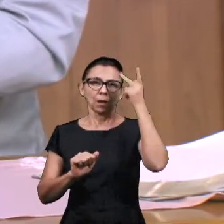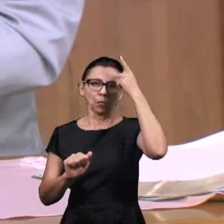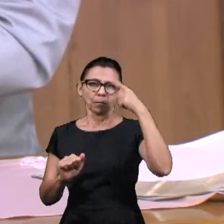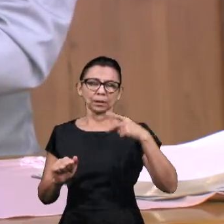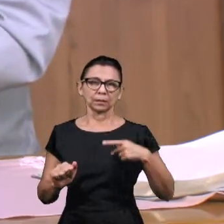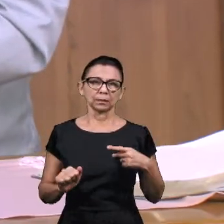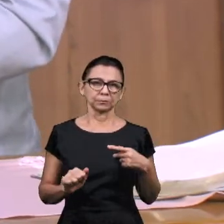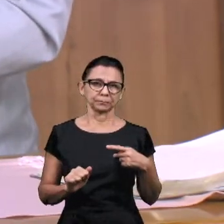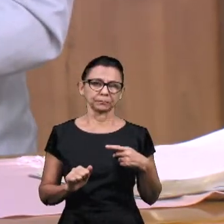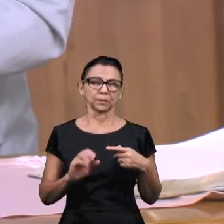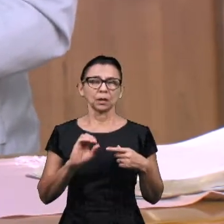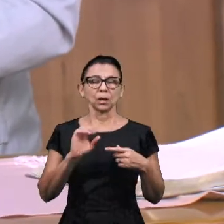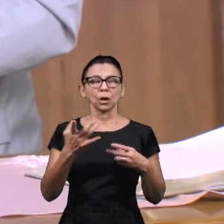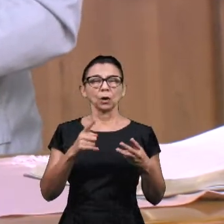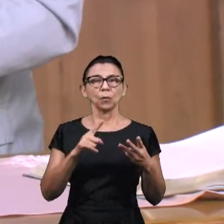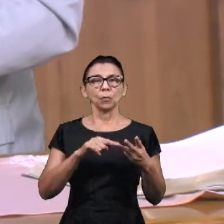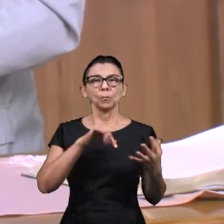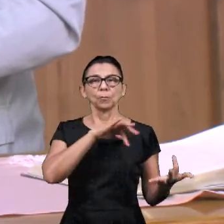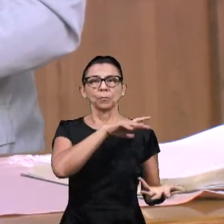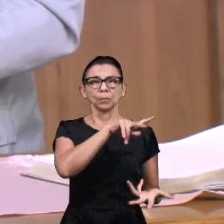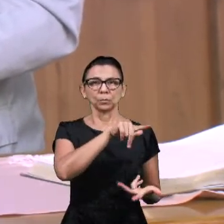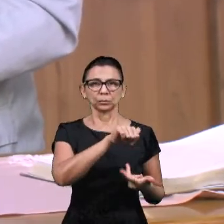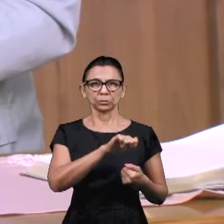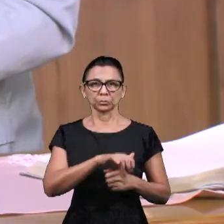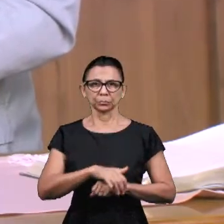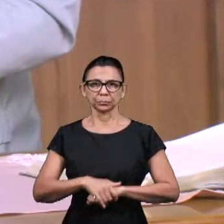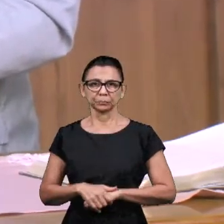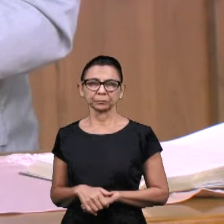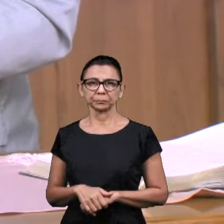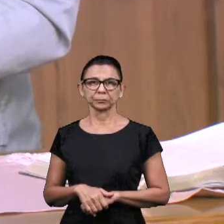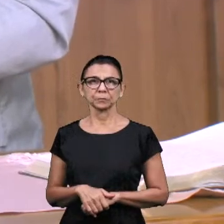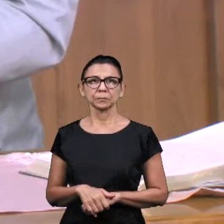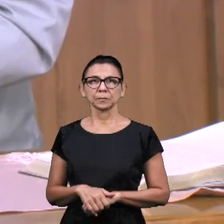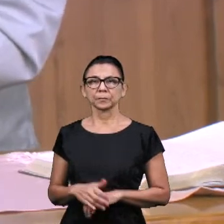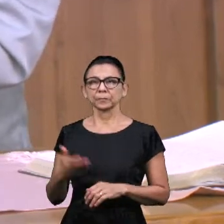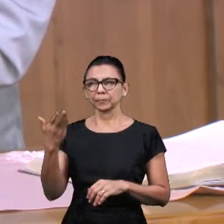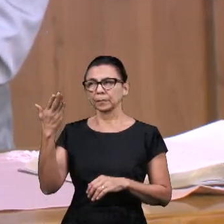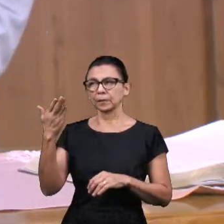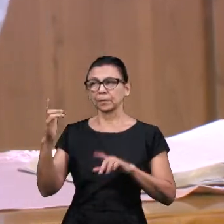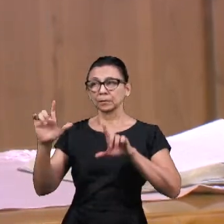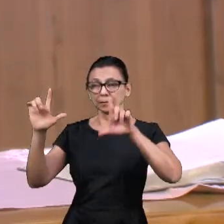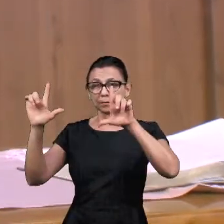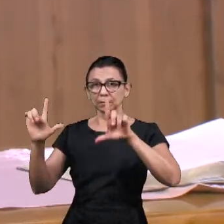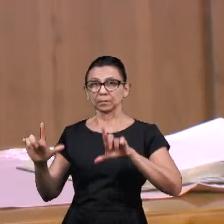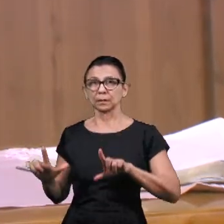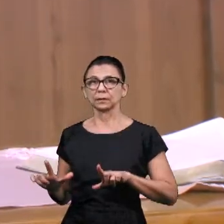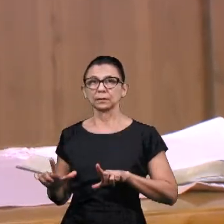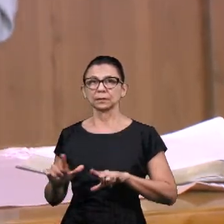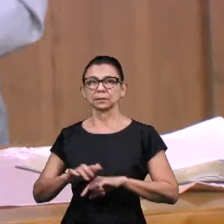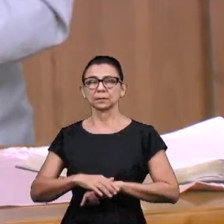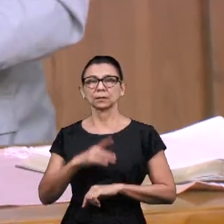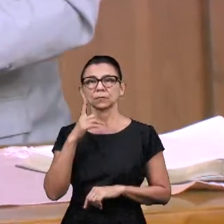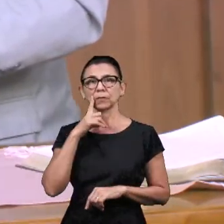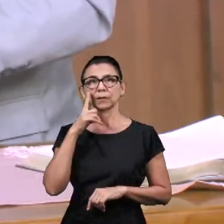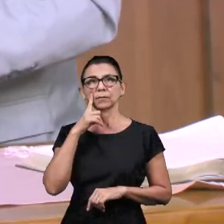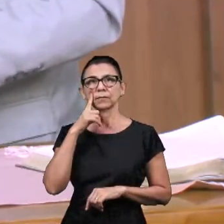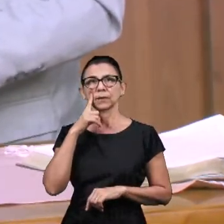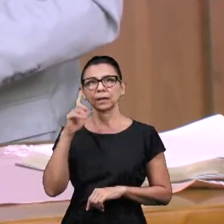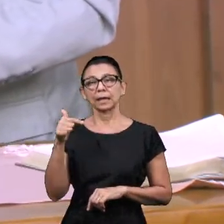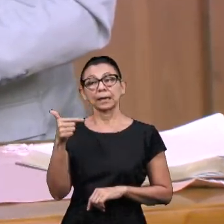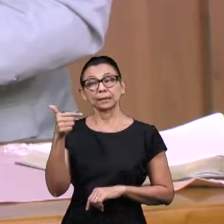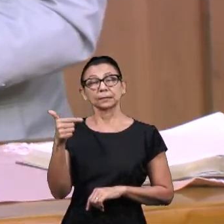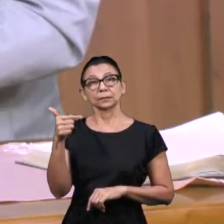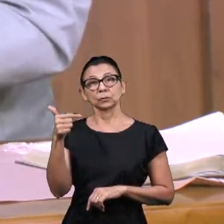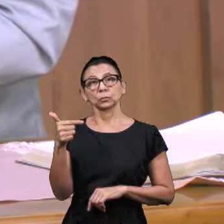hoje vão estar baseados nessa premissa que foi trazida para os irmãos aqui. Então vamos para a segunda e na sequência nós já